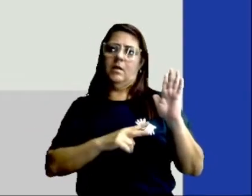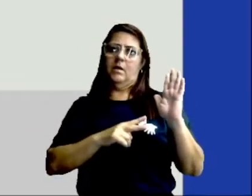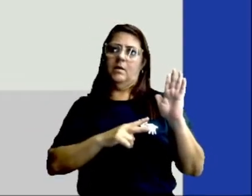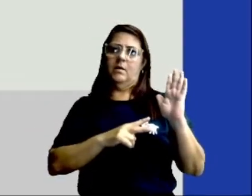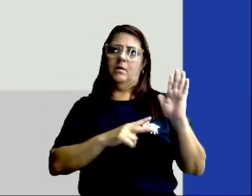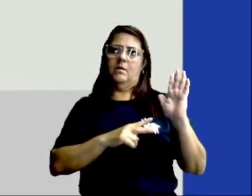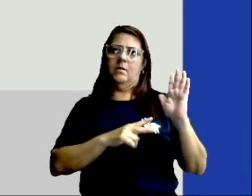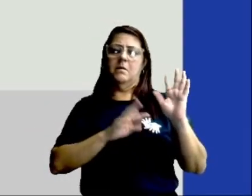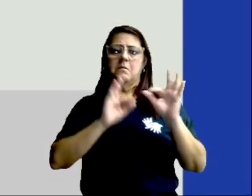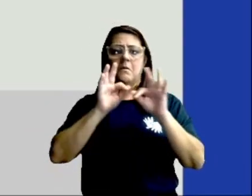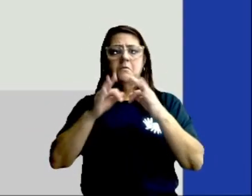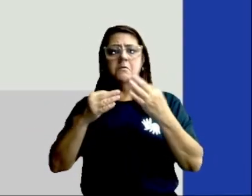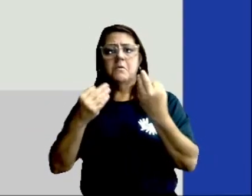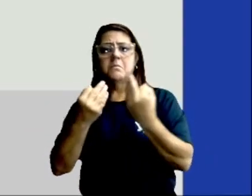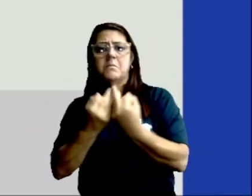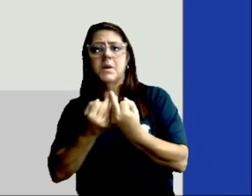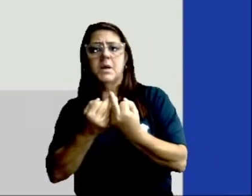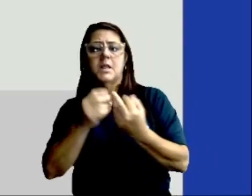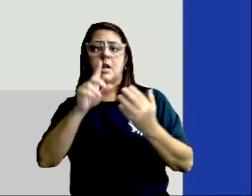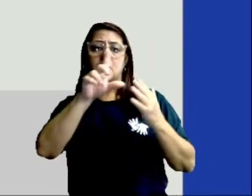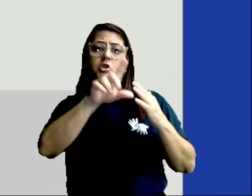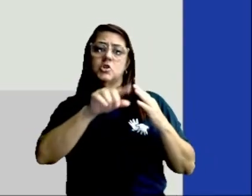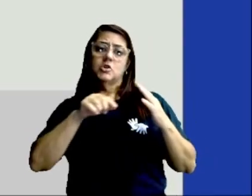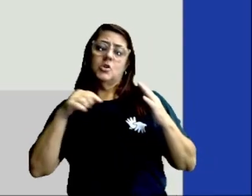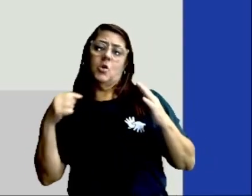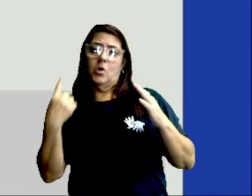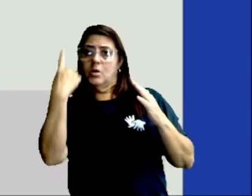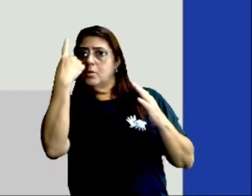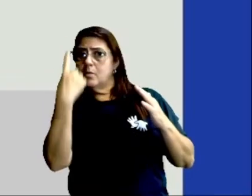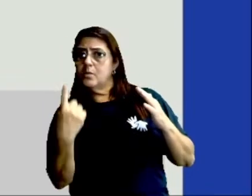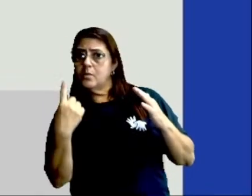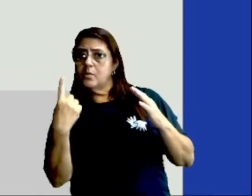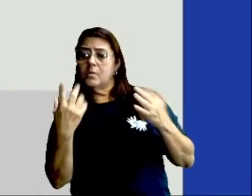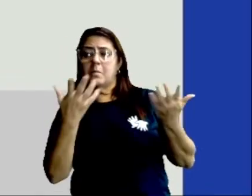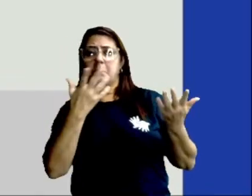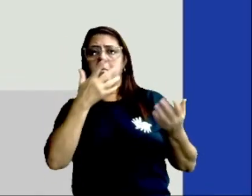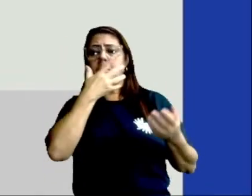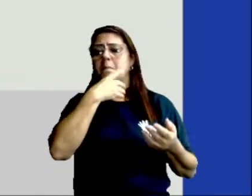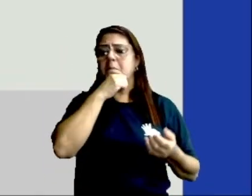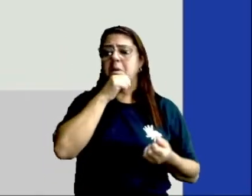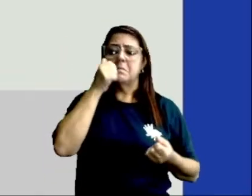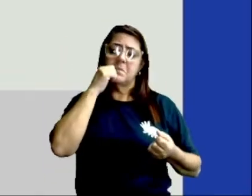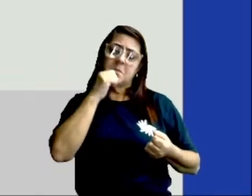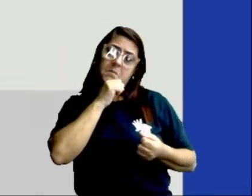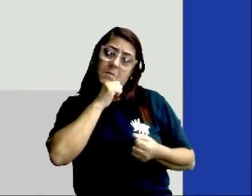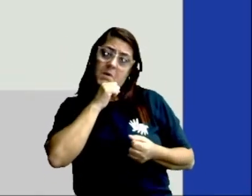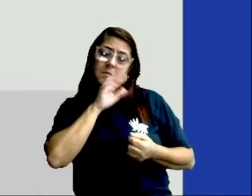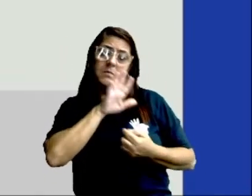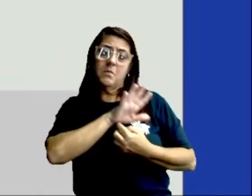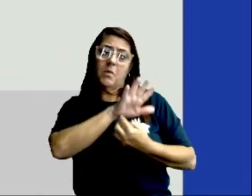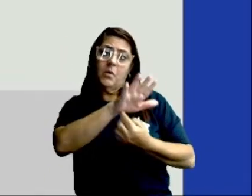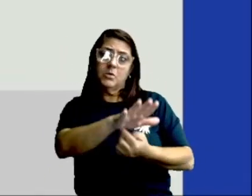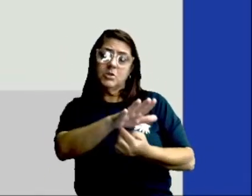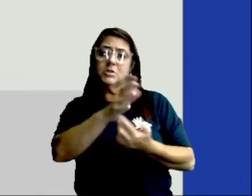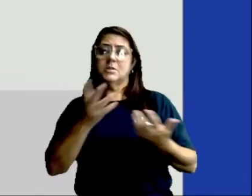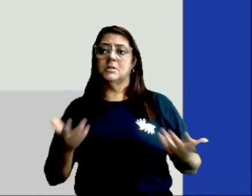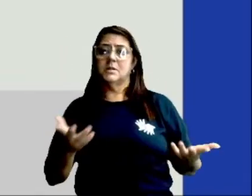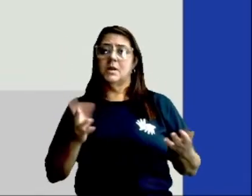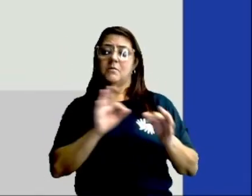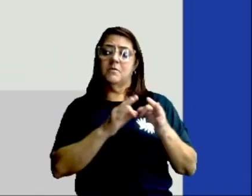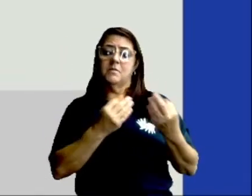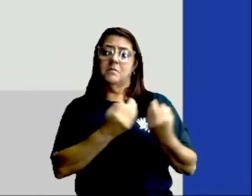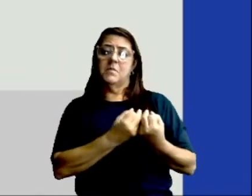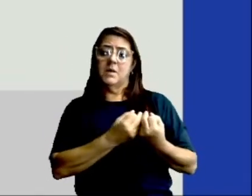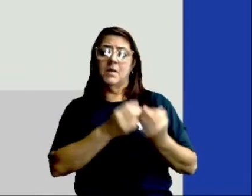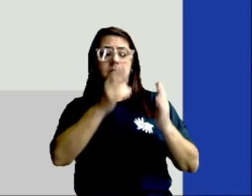será alguém de sua família, escolhido por você. Então, você vai escrever ali, você vai oferecer esse seu texto para uma pessoa de